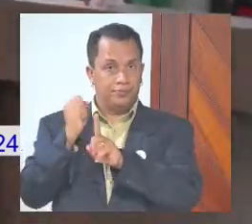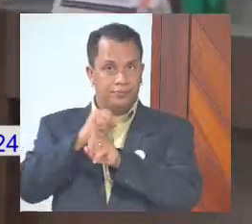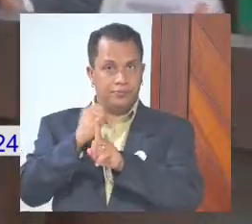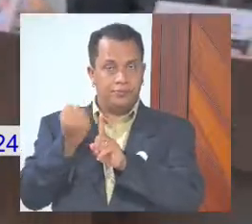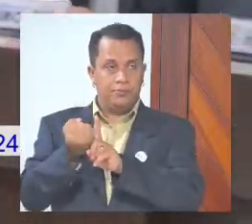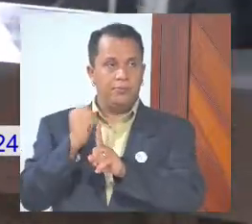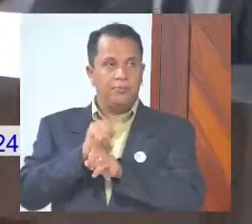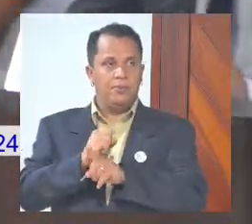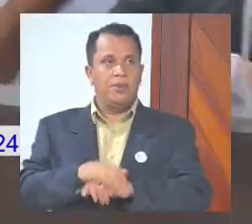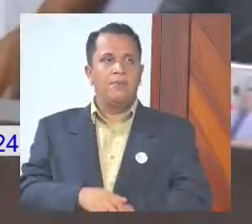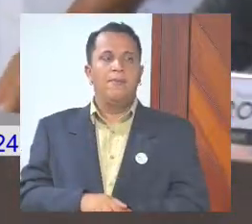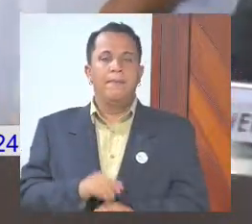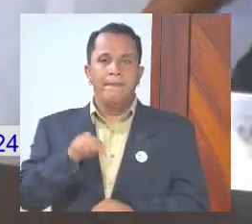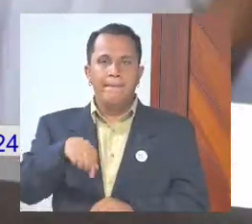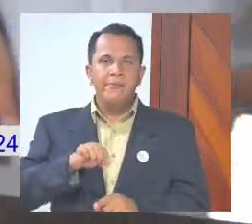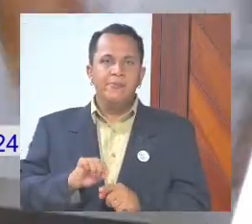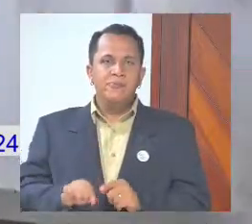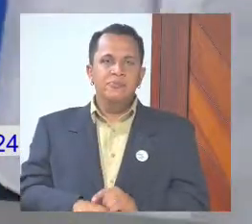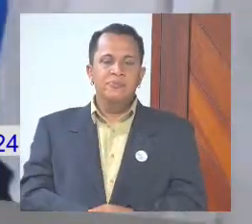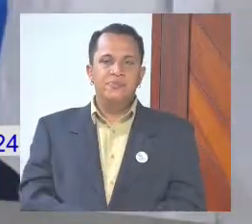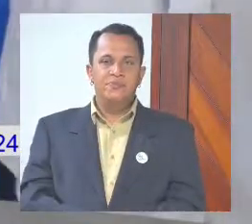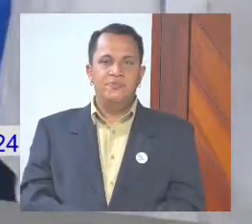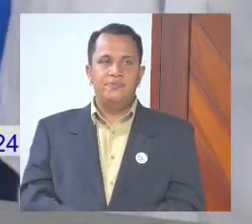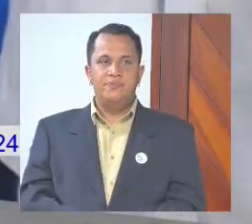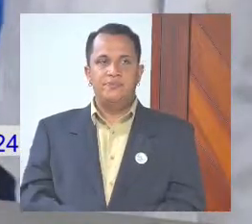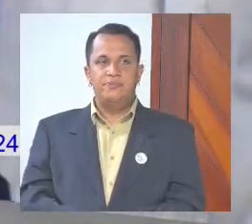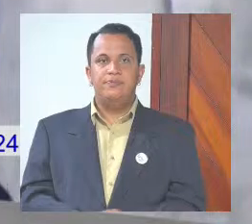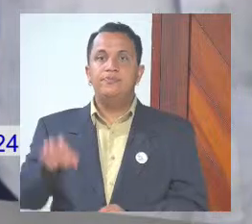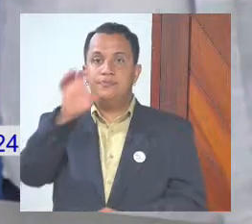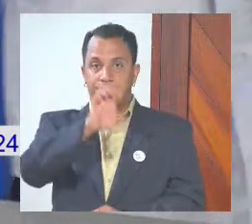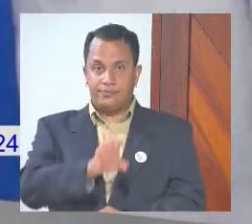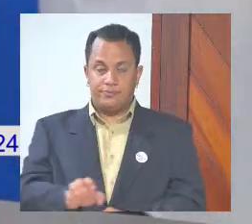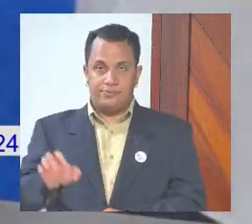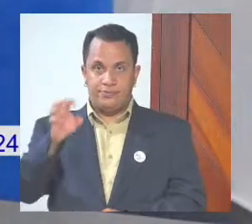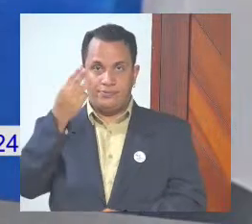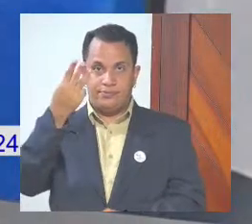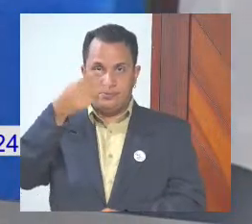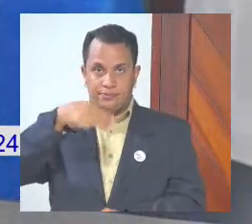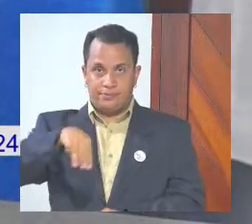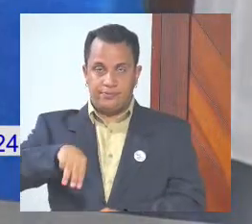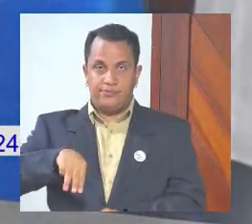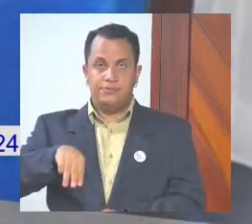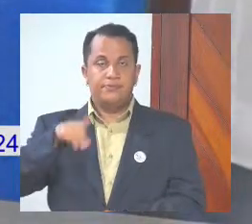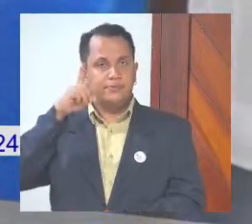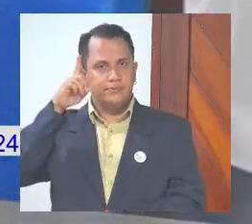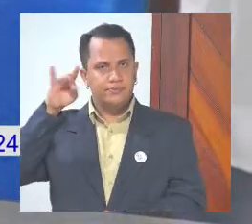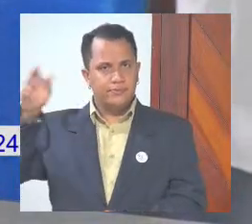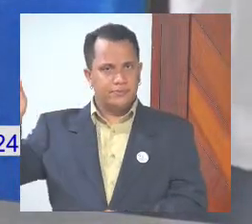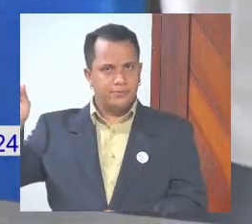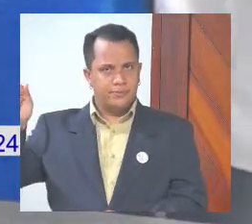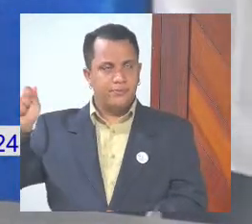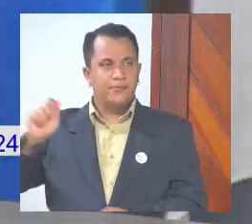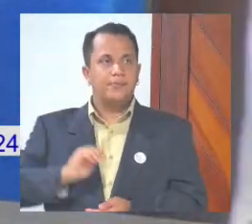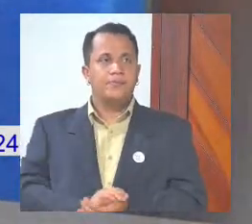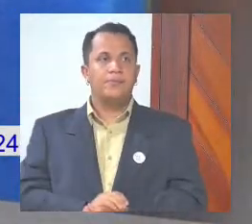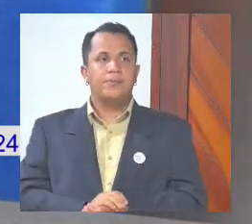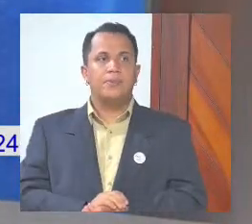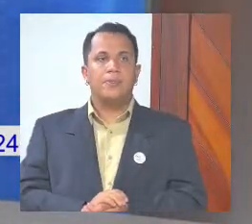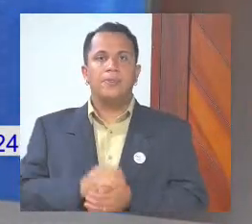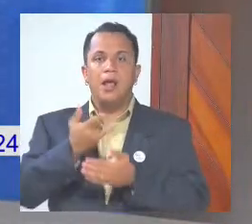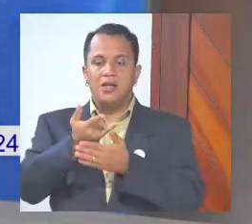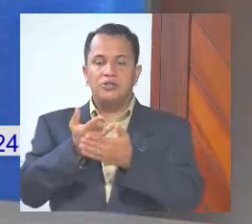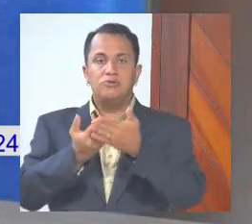desenvolvimento social do município de Pinheiro, estado do Maranhão, a partir desta data. Esta